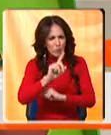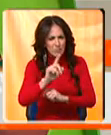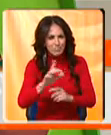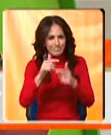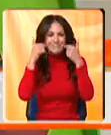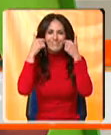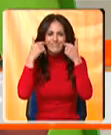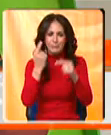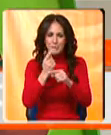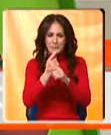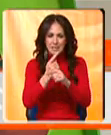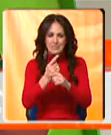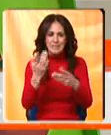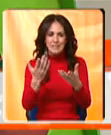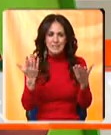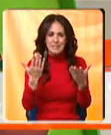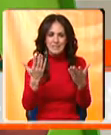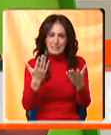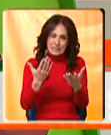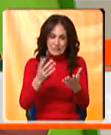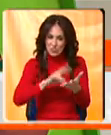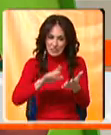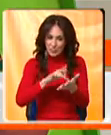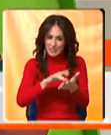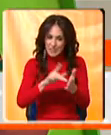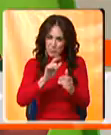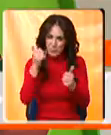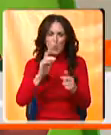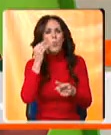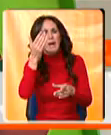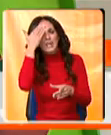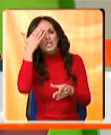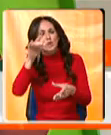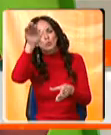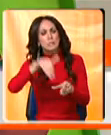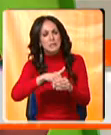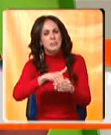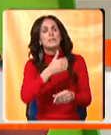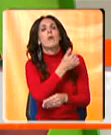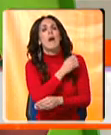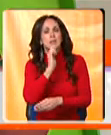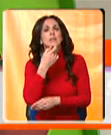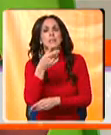O sorriso fica aqui na mesma. Como é que acha que foi a sua participação lá dentro? Eu acho que foi boa.